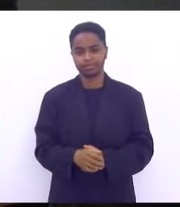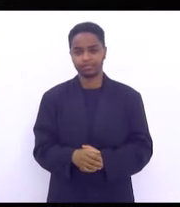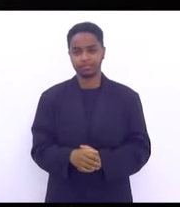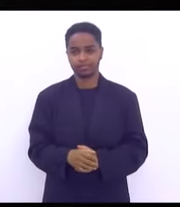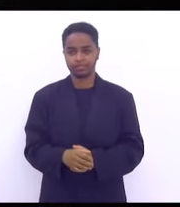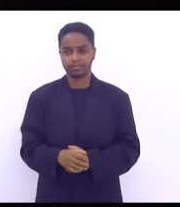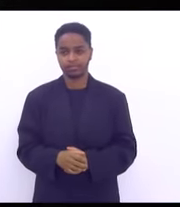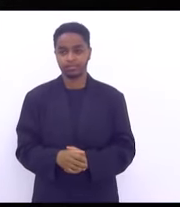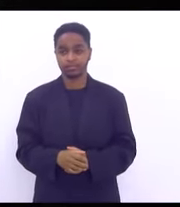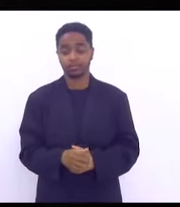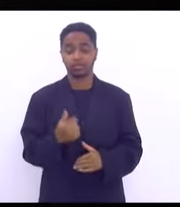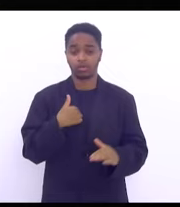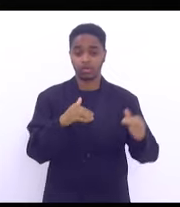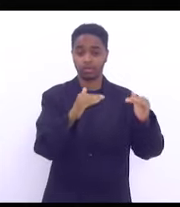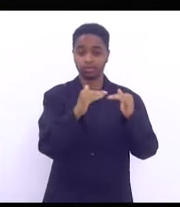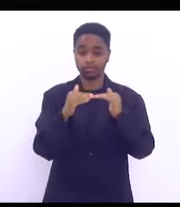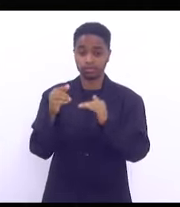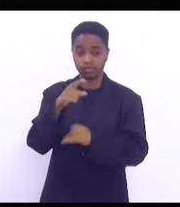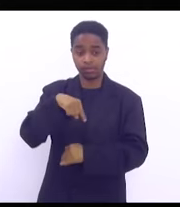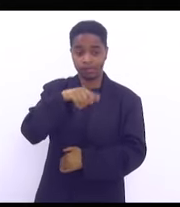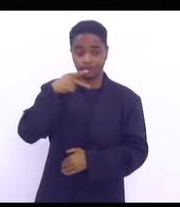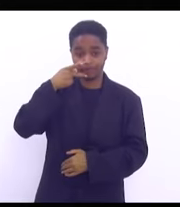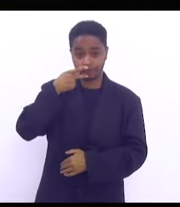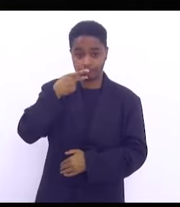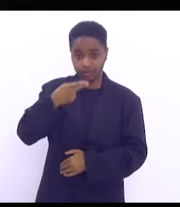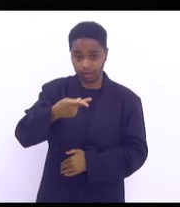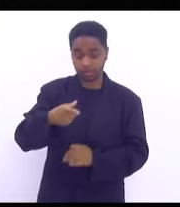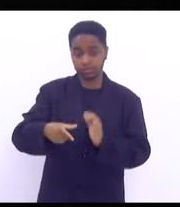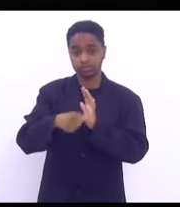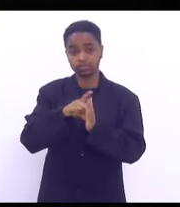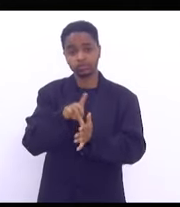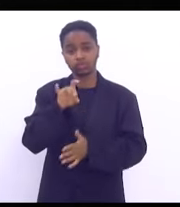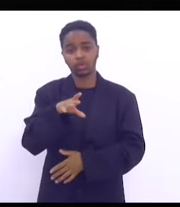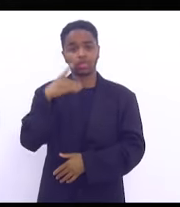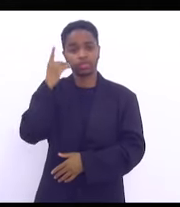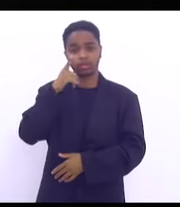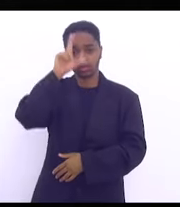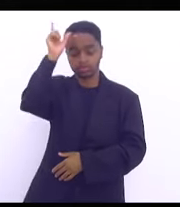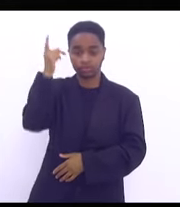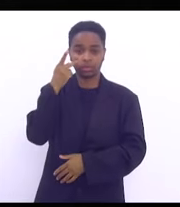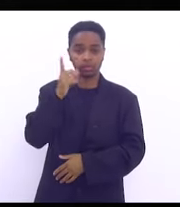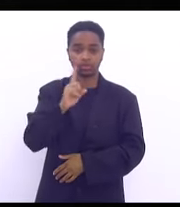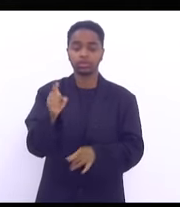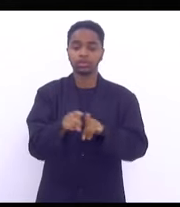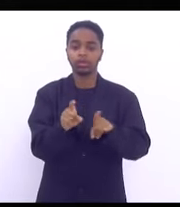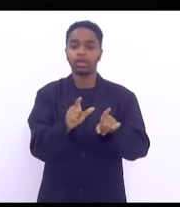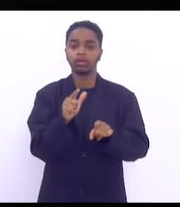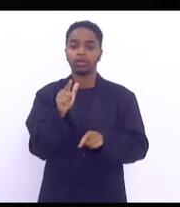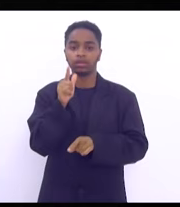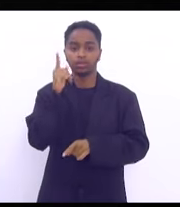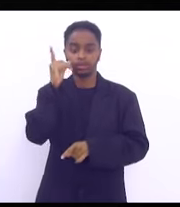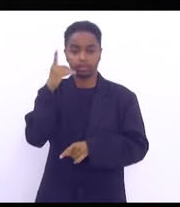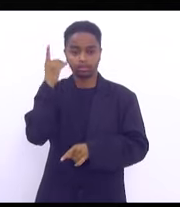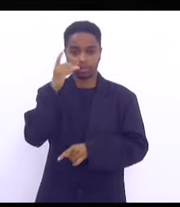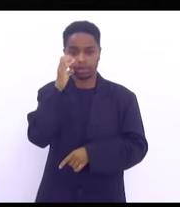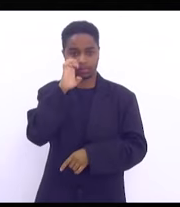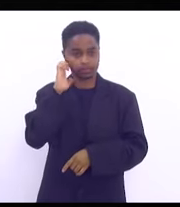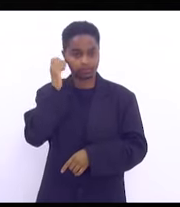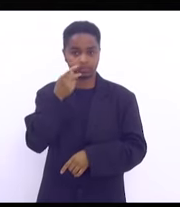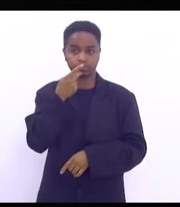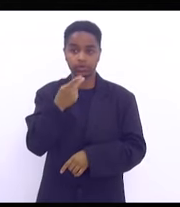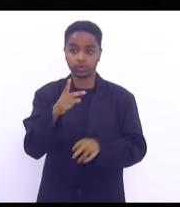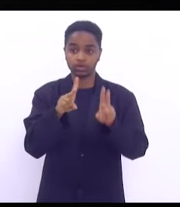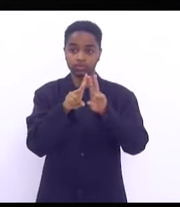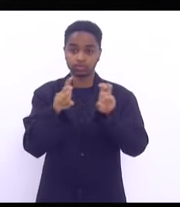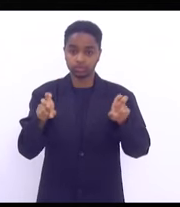com todas as palavras que foram colocadas aqui, não só para o deputado Luiz Paulo, como a deputada Elita também colocou, sobre